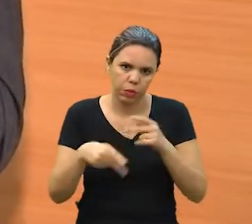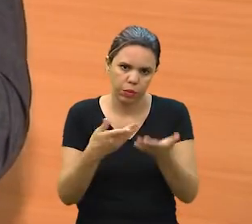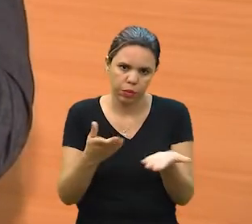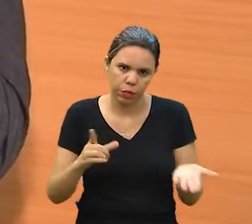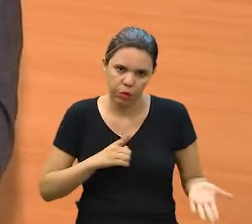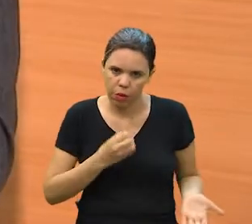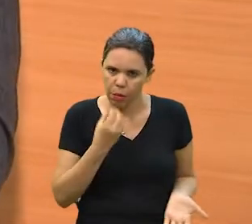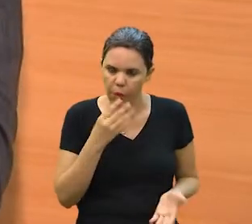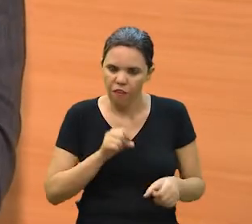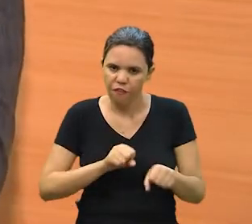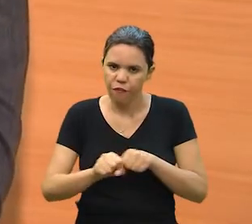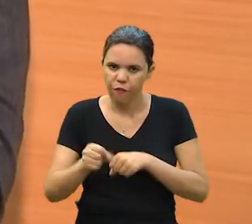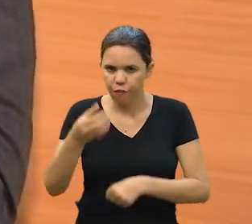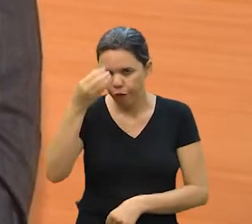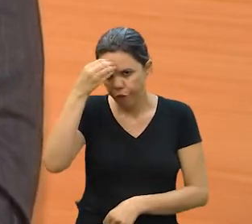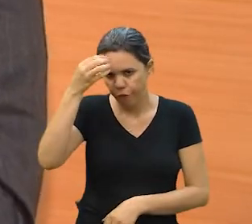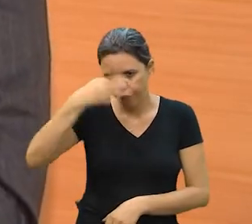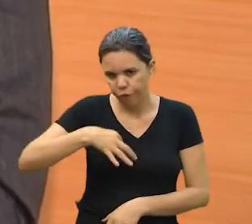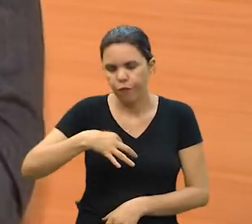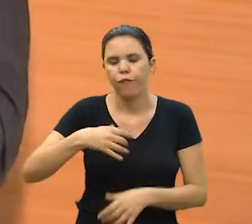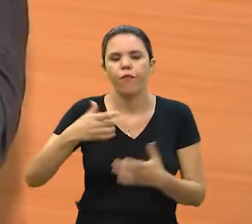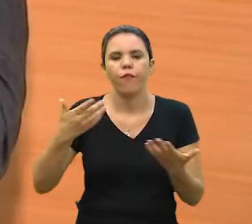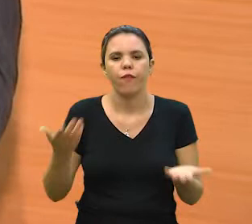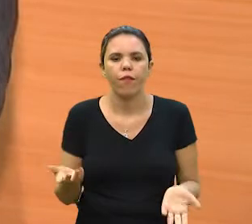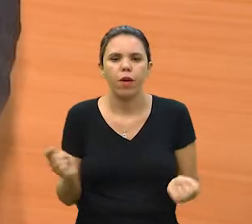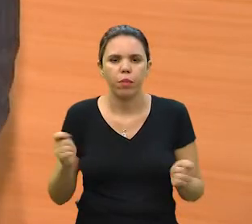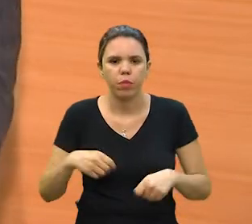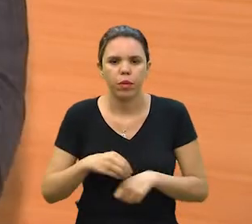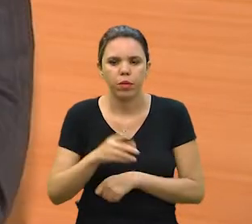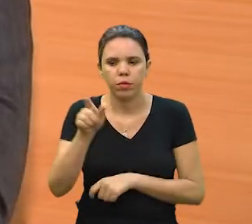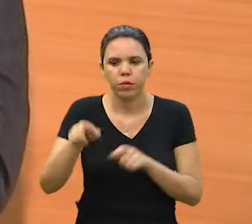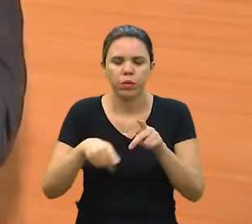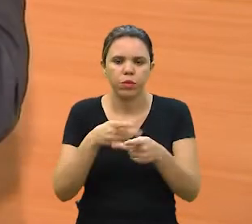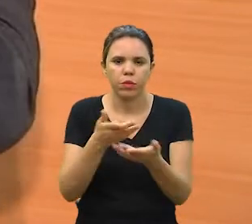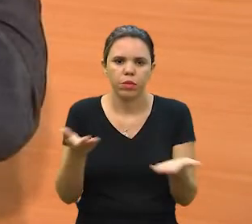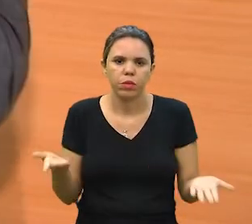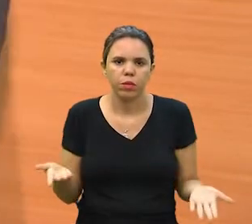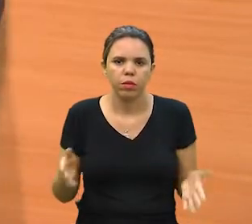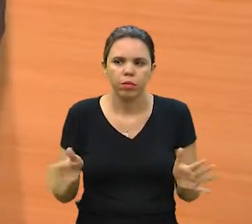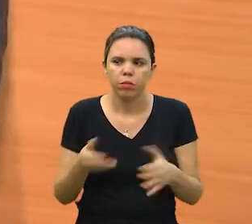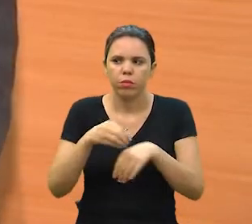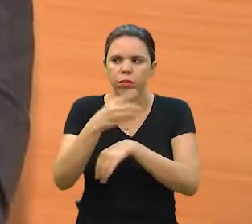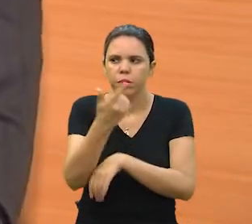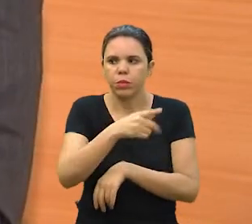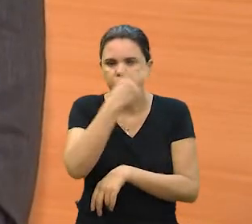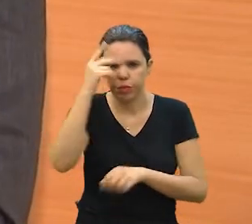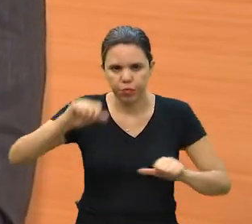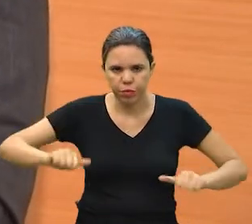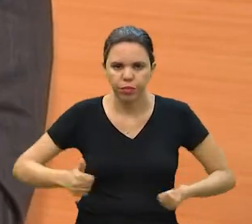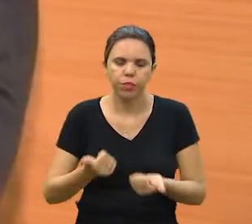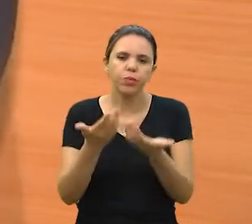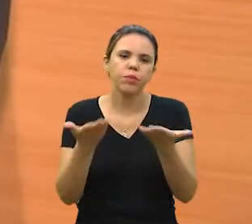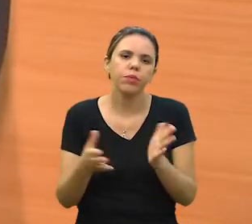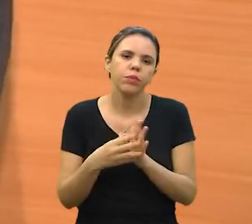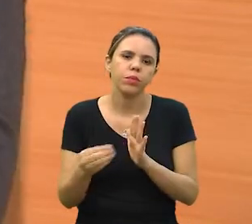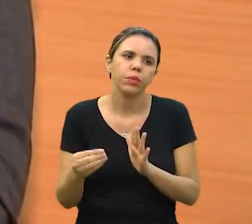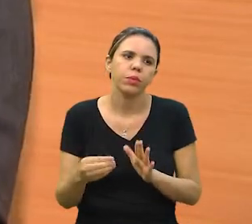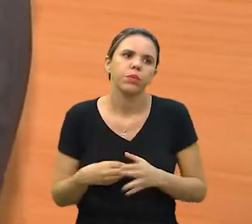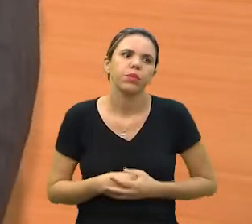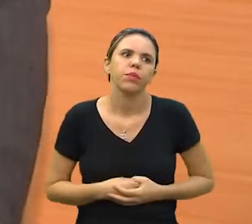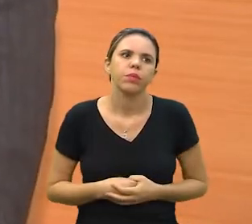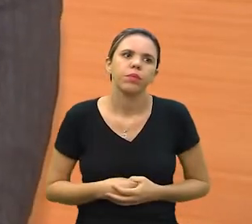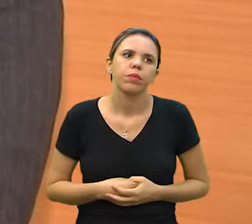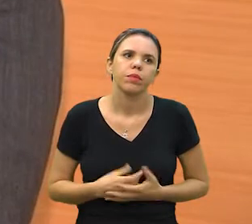pessoas tenham uma boa formação de caráter e que elas possam, daquelas pessoas, influenciar outras positivamente. Então esse modelo que